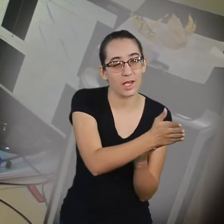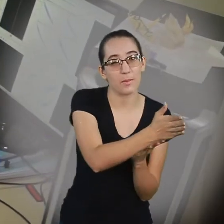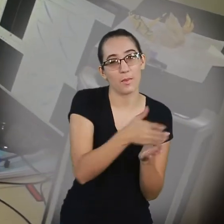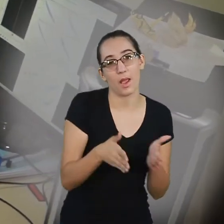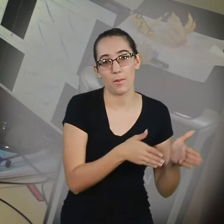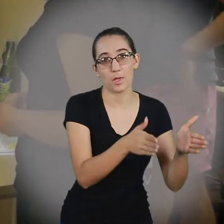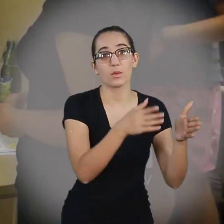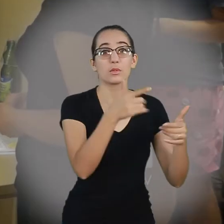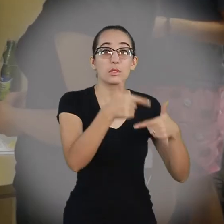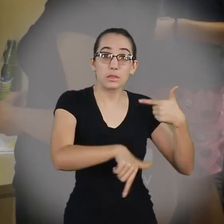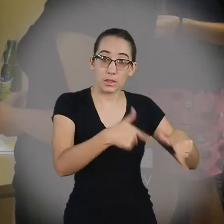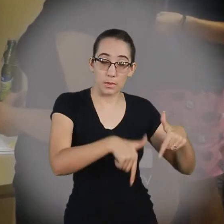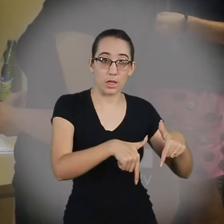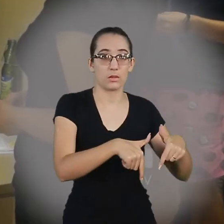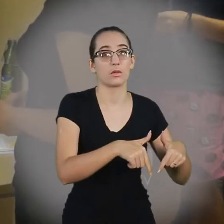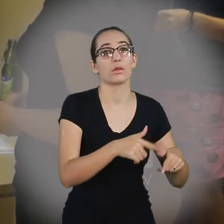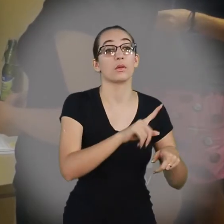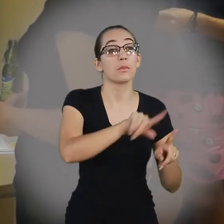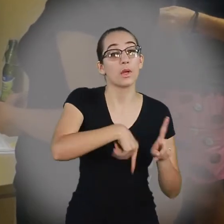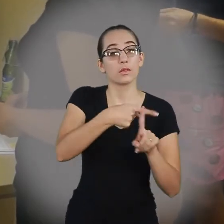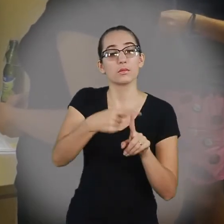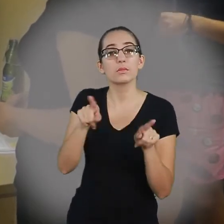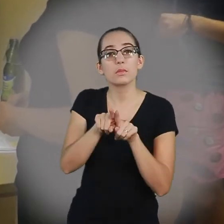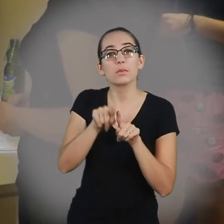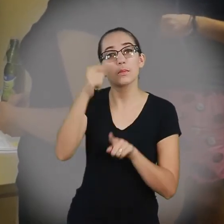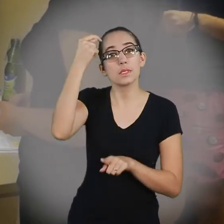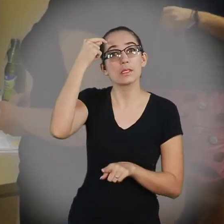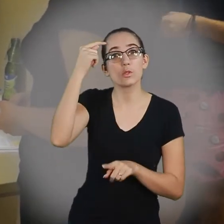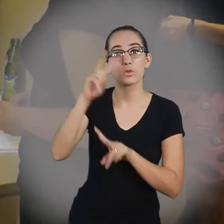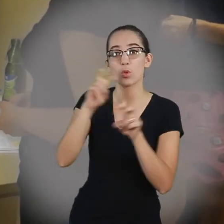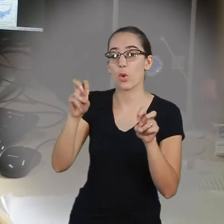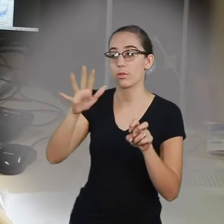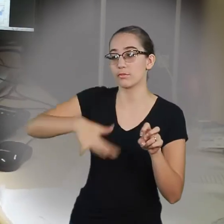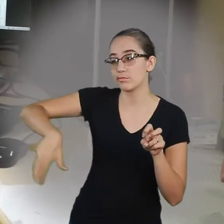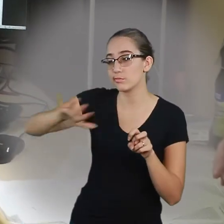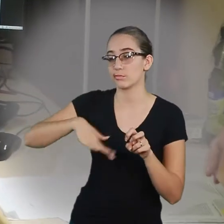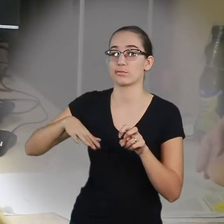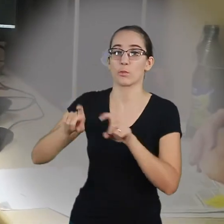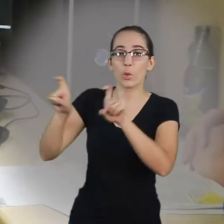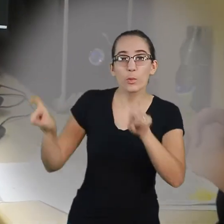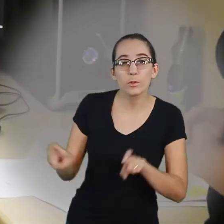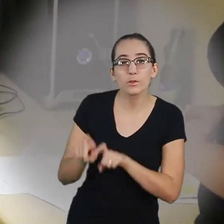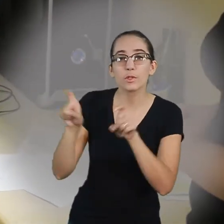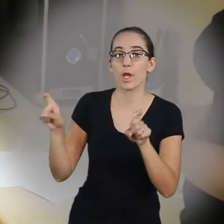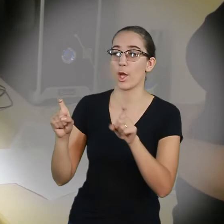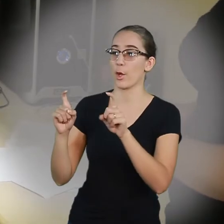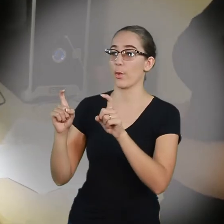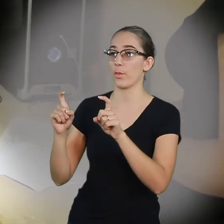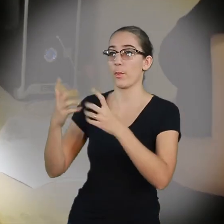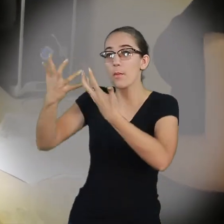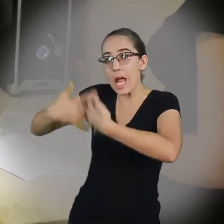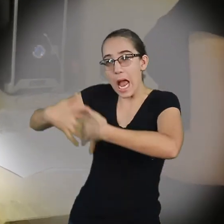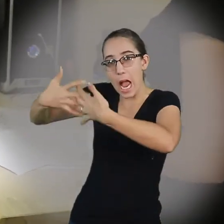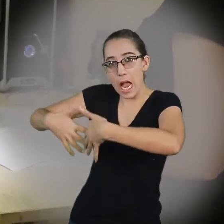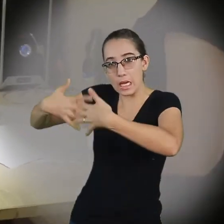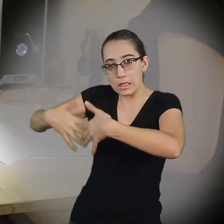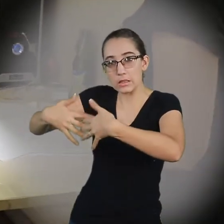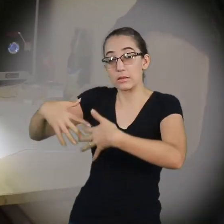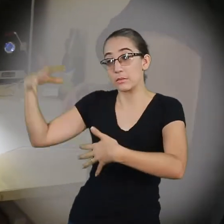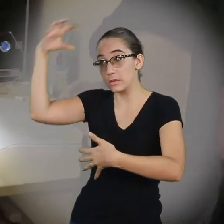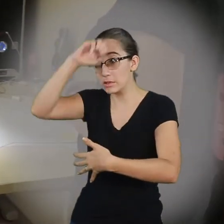entre aprendizado de máquina, porque é o aprendizado, né, computacional, e o raciocínio.